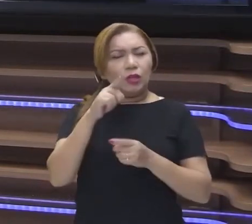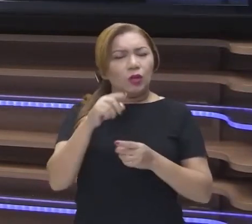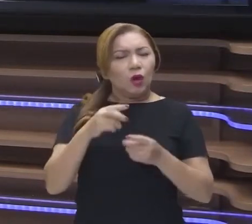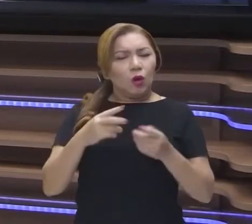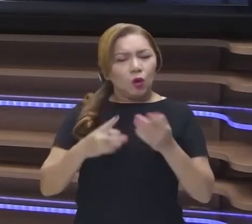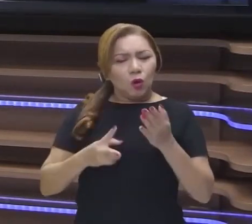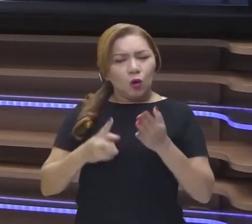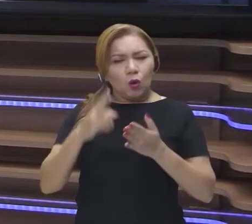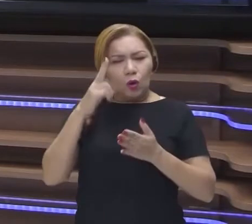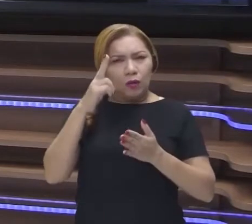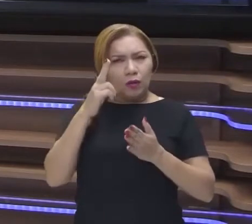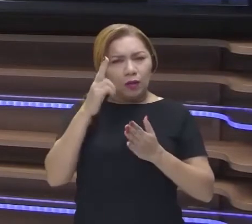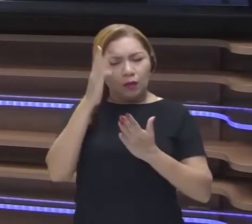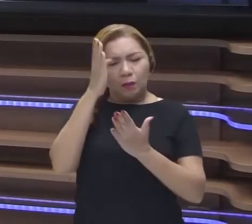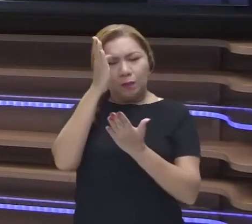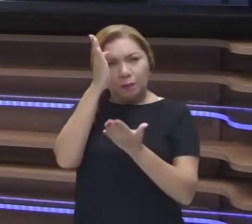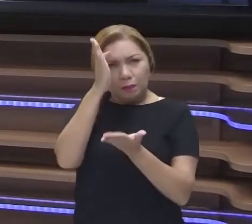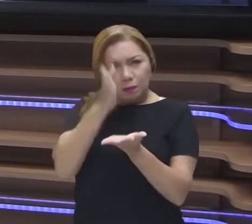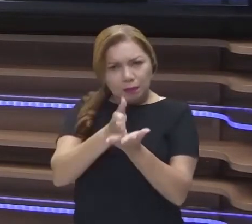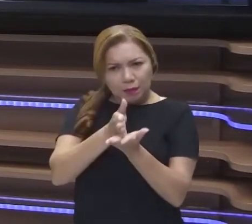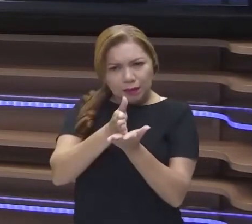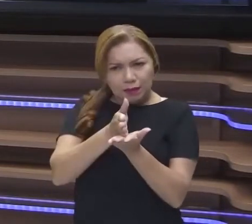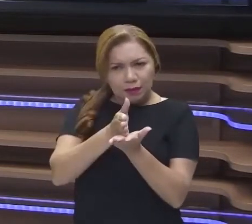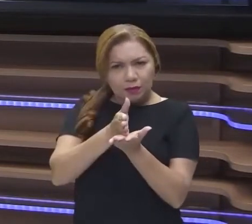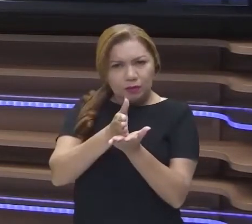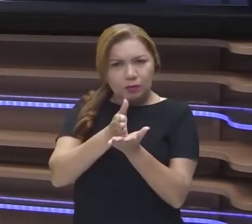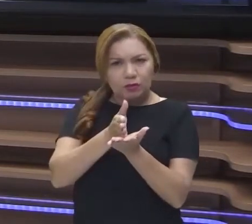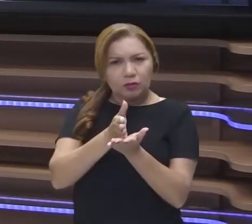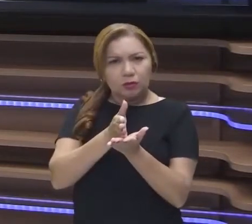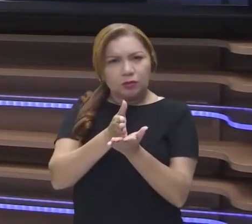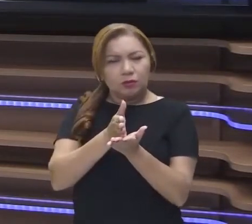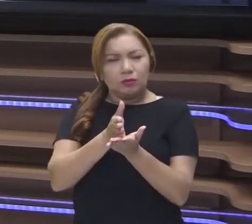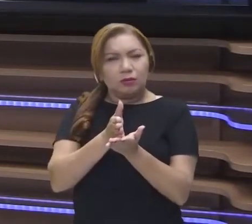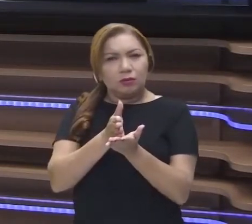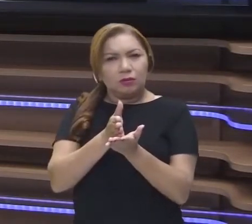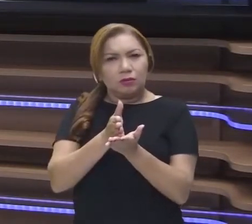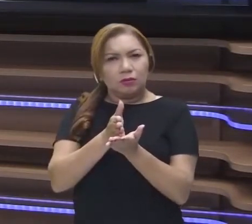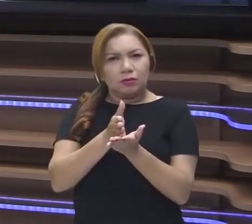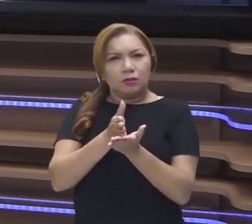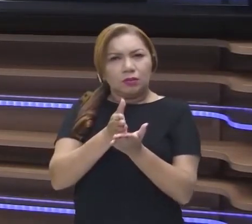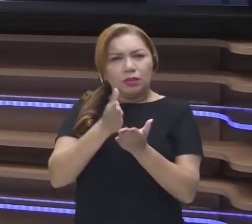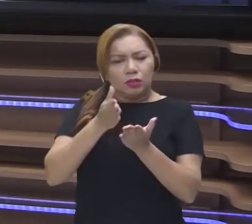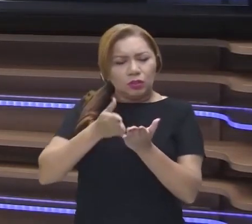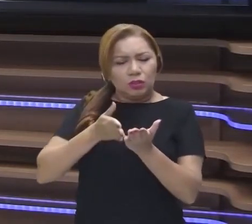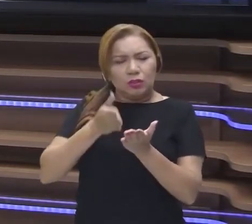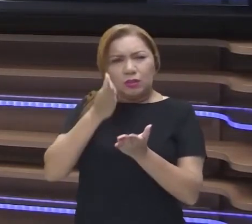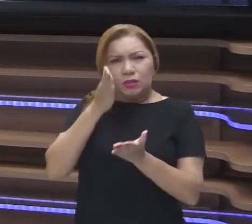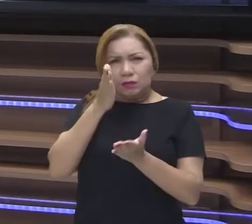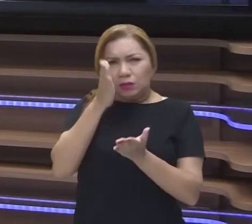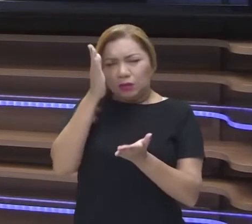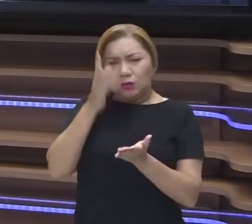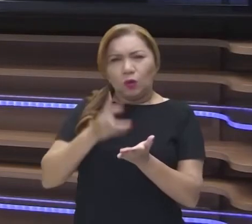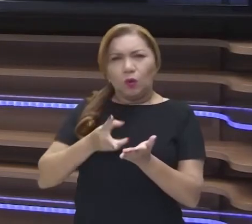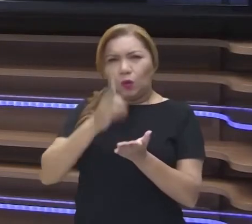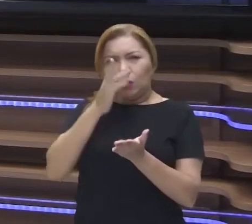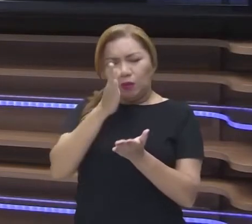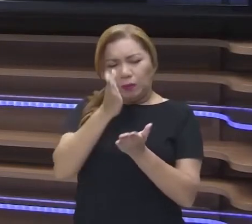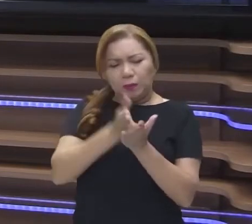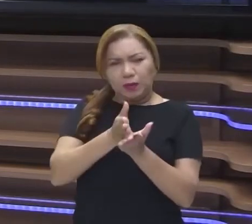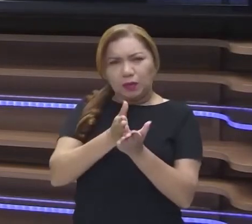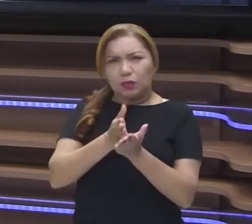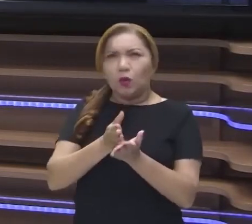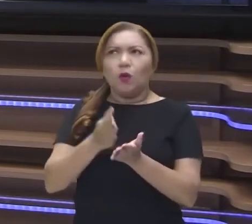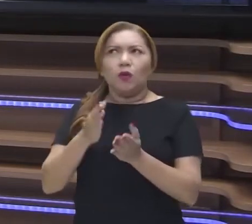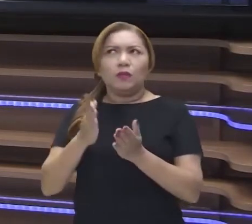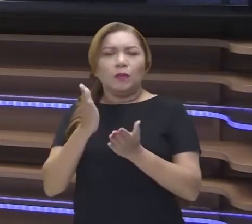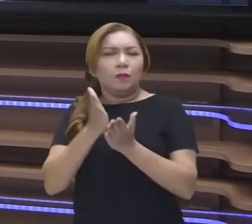só a metade do perímetro desse campo de futebol, será que o resultado vai ser a metade dos 300,